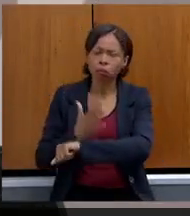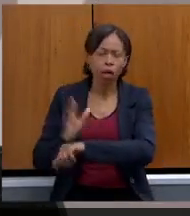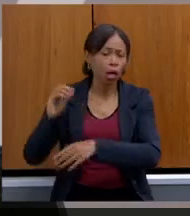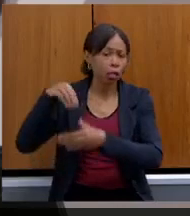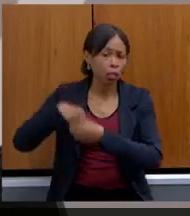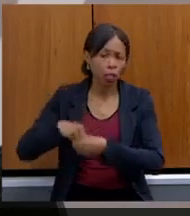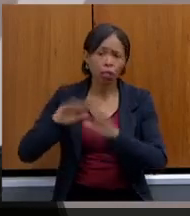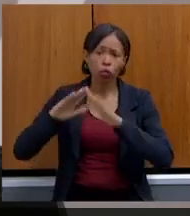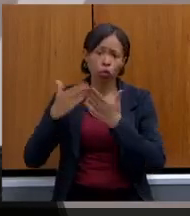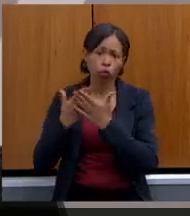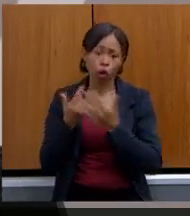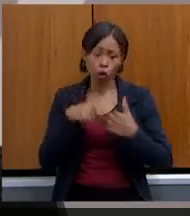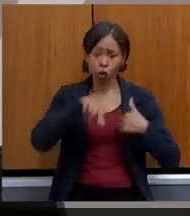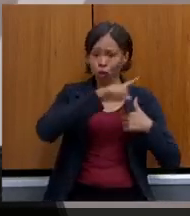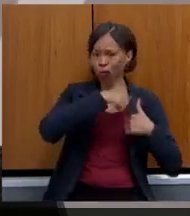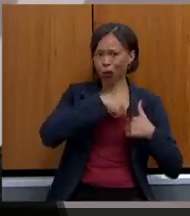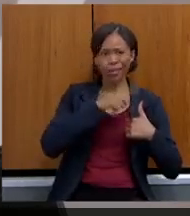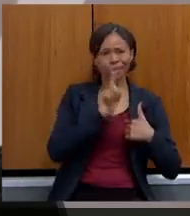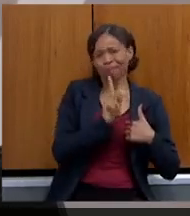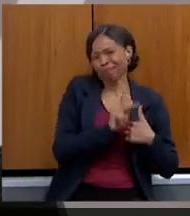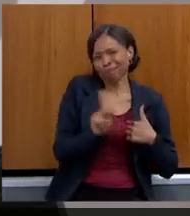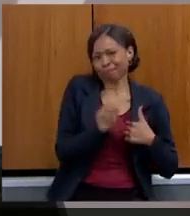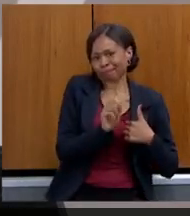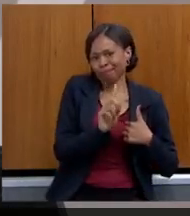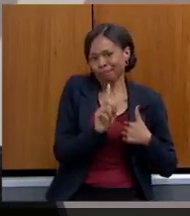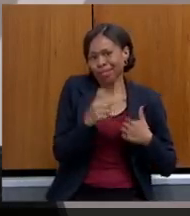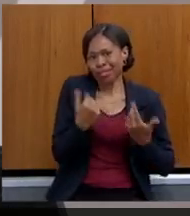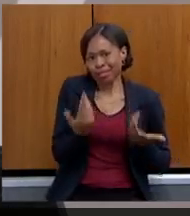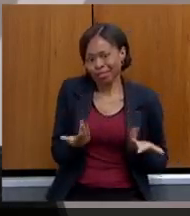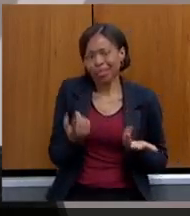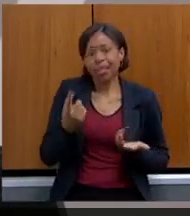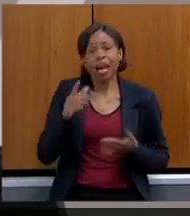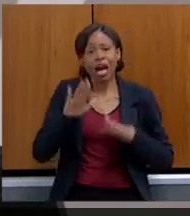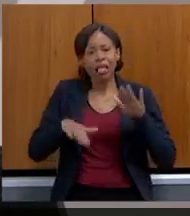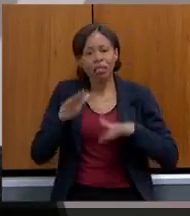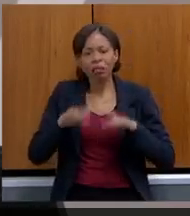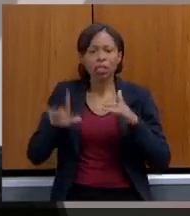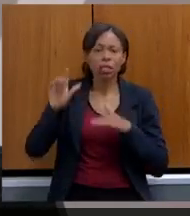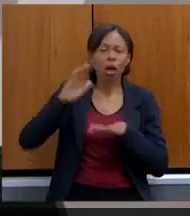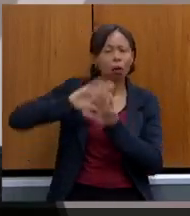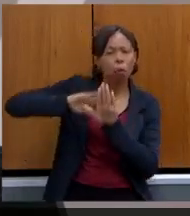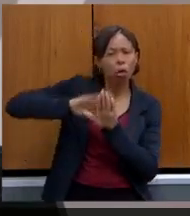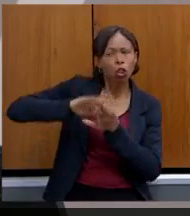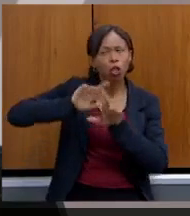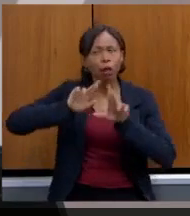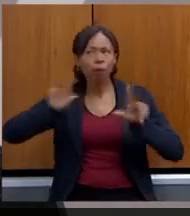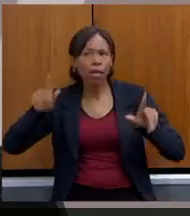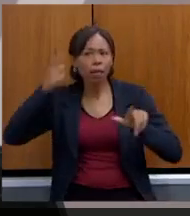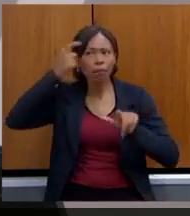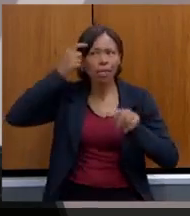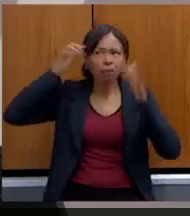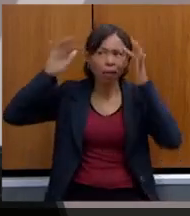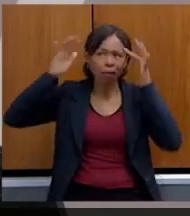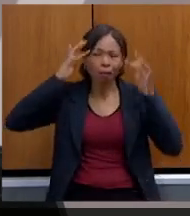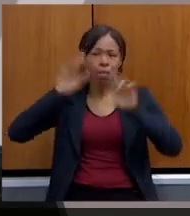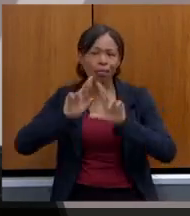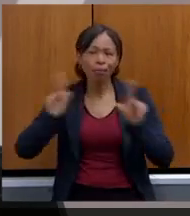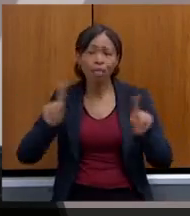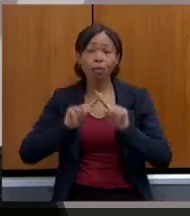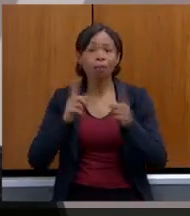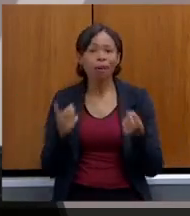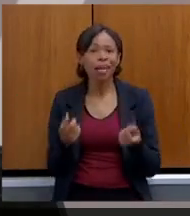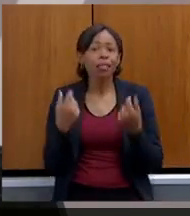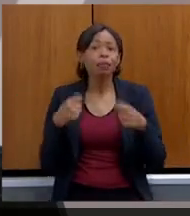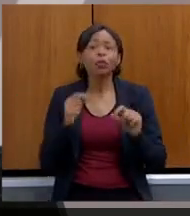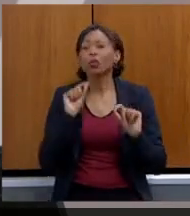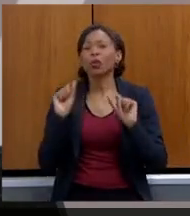não tem a gente não tem a prática desse Professor Então por mais que a gente possa ter algumas ideologias diferentes tem que ser igual o GPS o GPS a